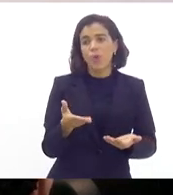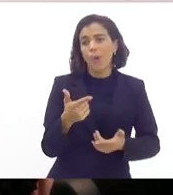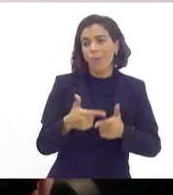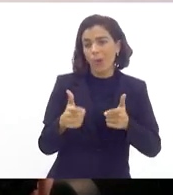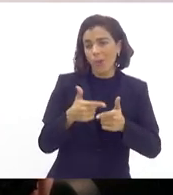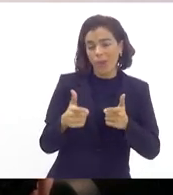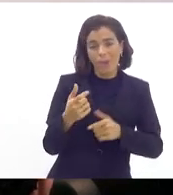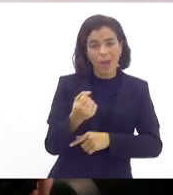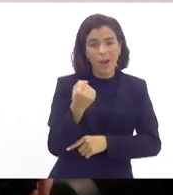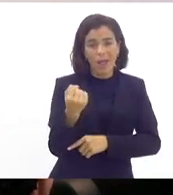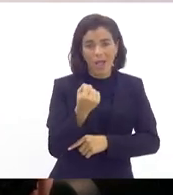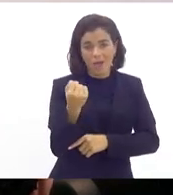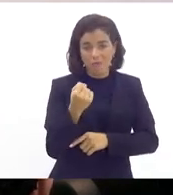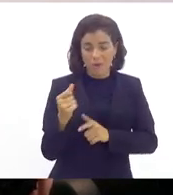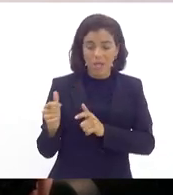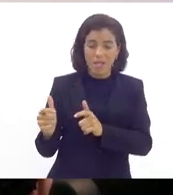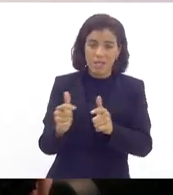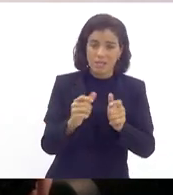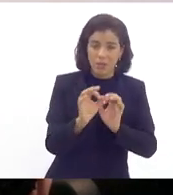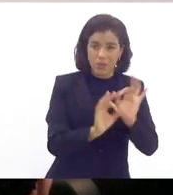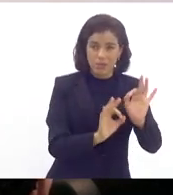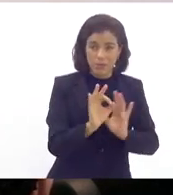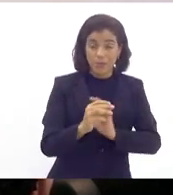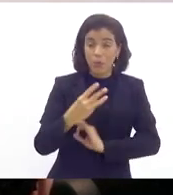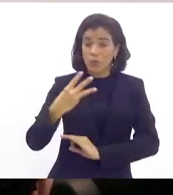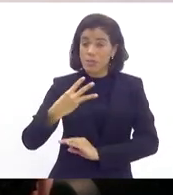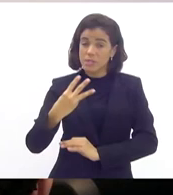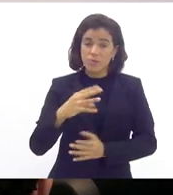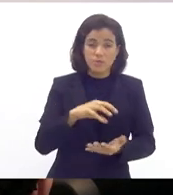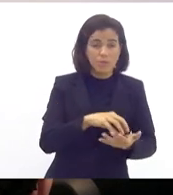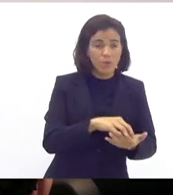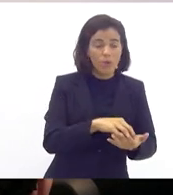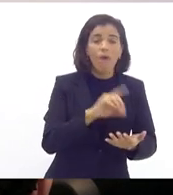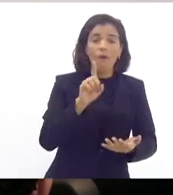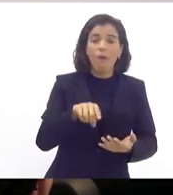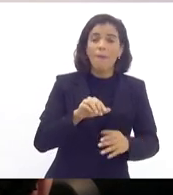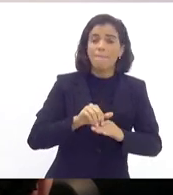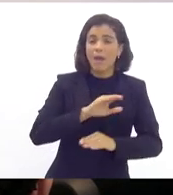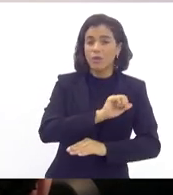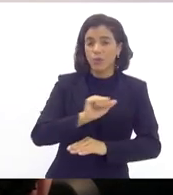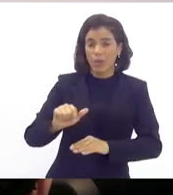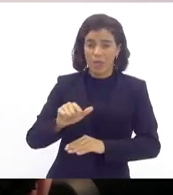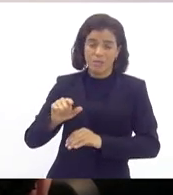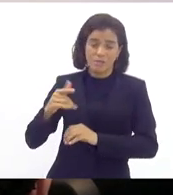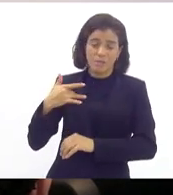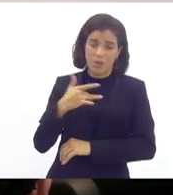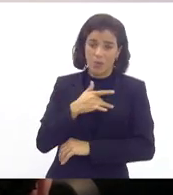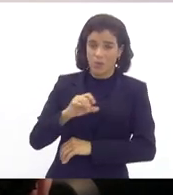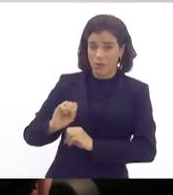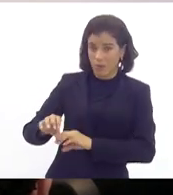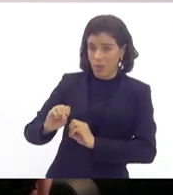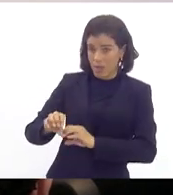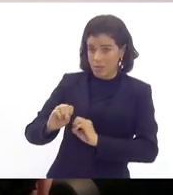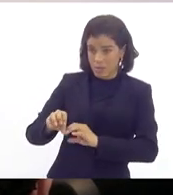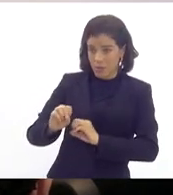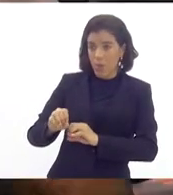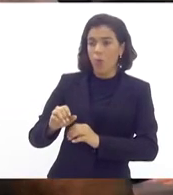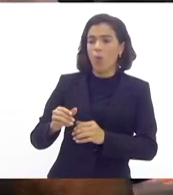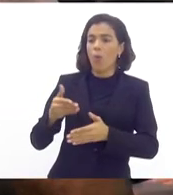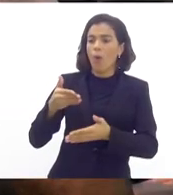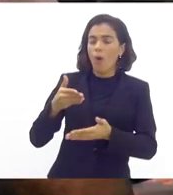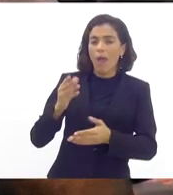problema muito grave para todas essas organizações. O terceiro setor é mais do que saúde e educação, que já está previsto, tem saúde e educação, combate à